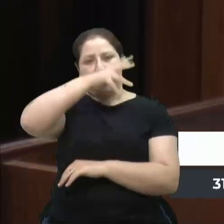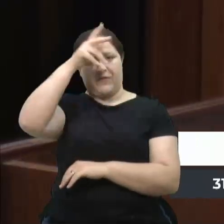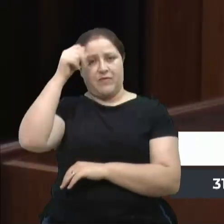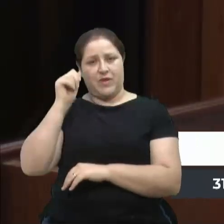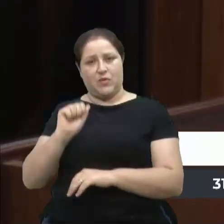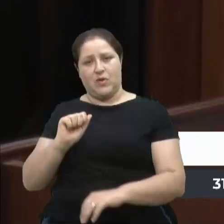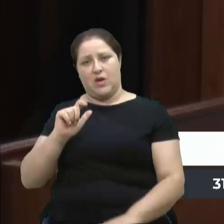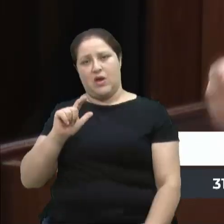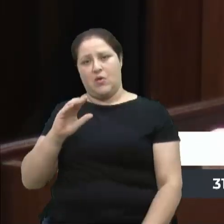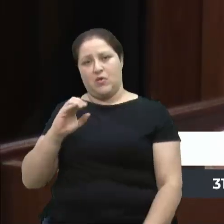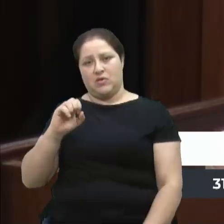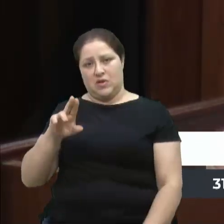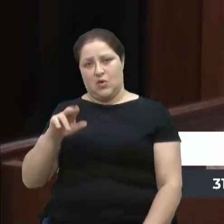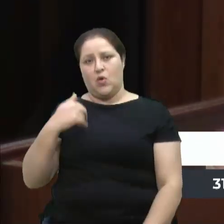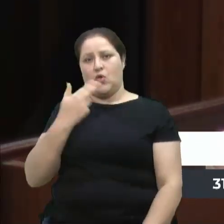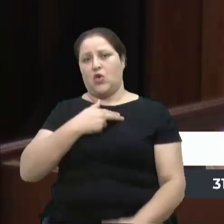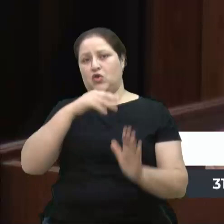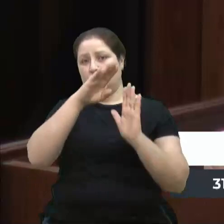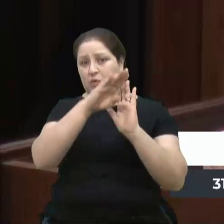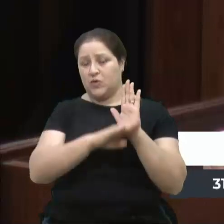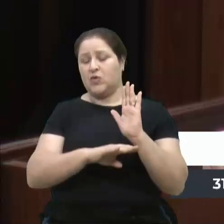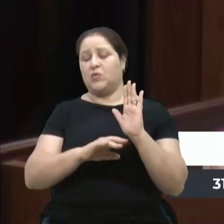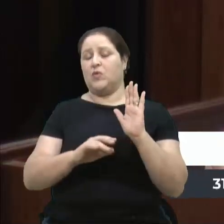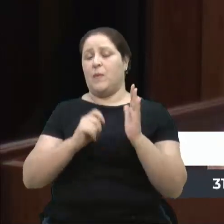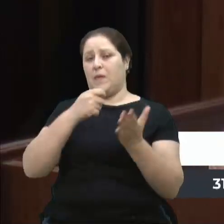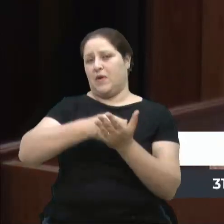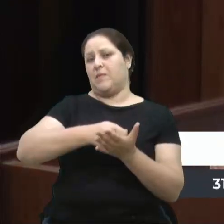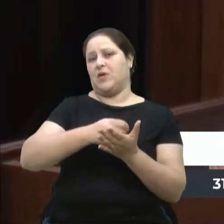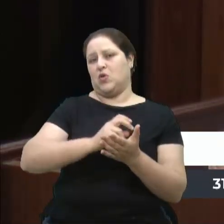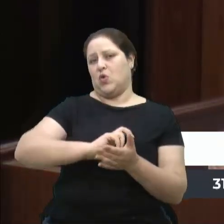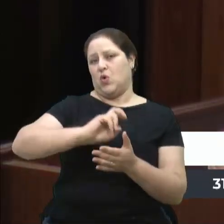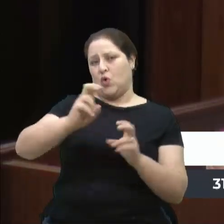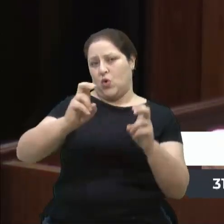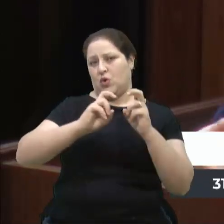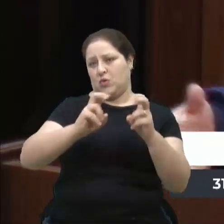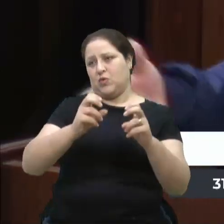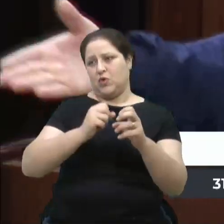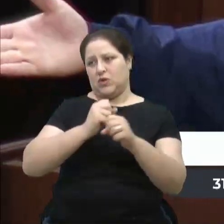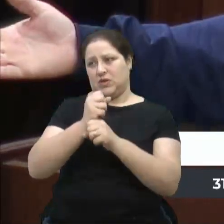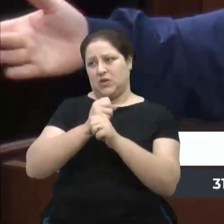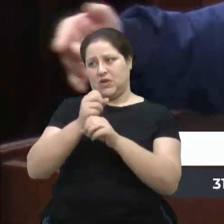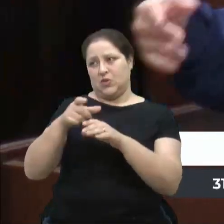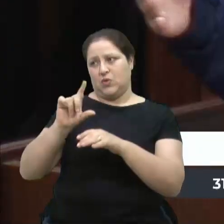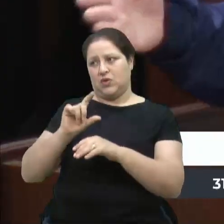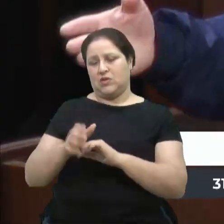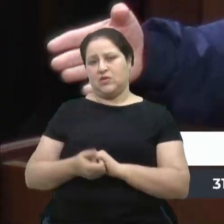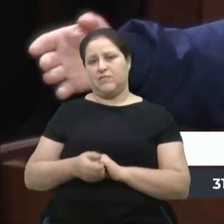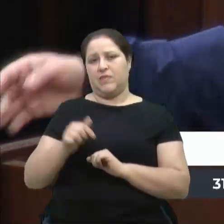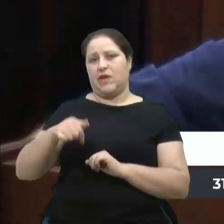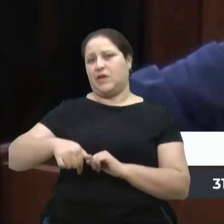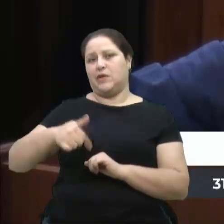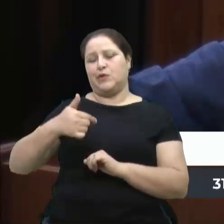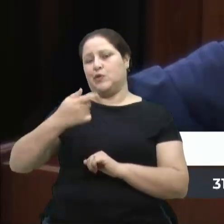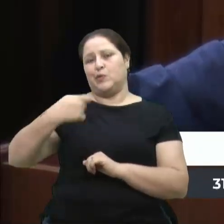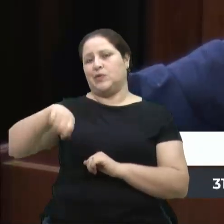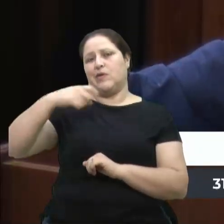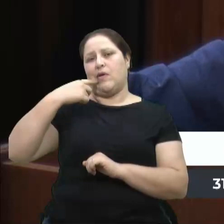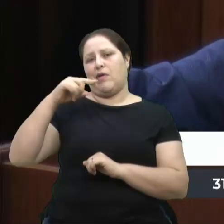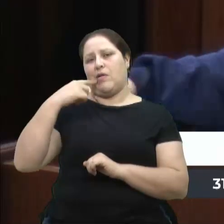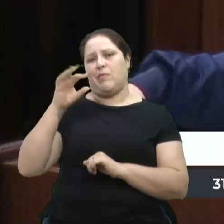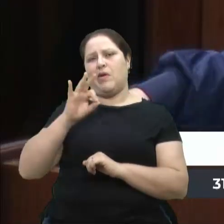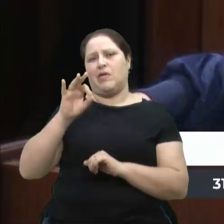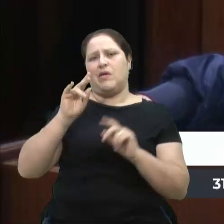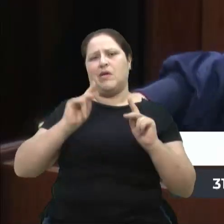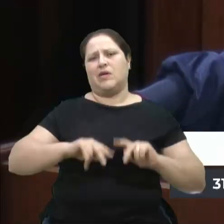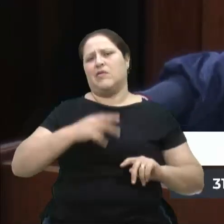nós diminuímos a tarifa do transporte coletivo naquele ano, anterior a isso. Então, aqui em Caxias do Sul, a gente não tinha o que estar reclamando. Ninguém falava de